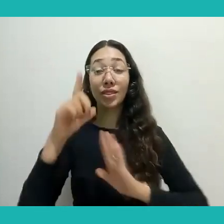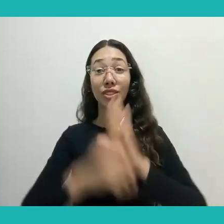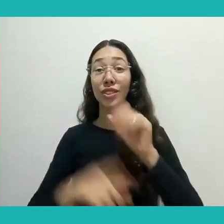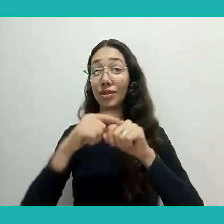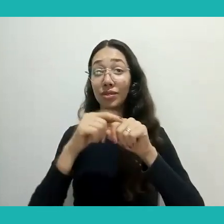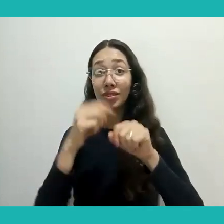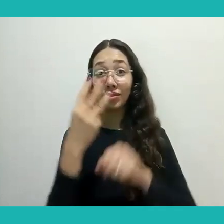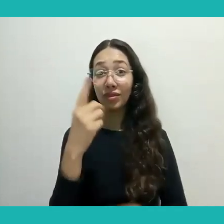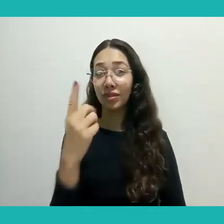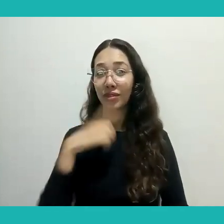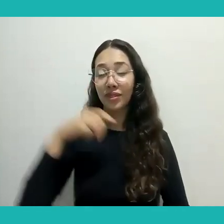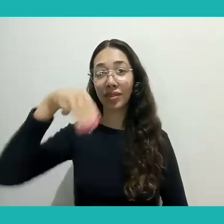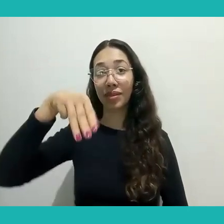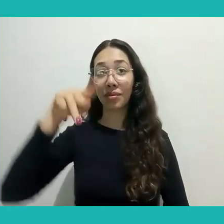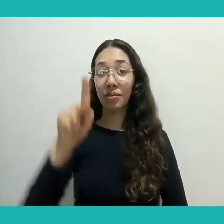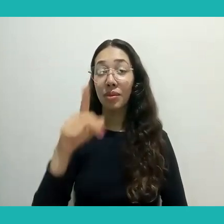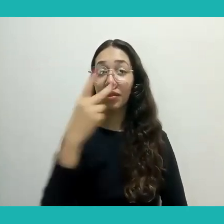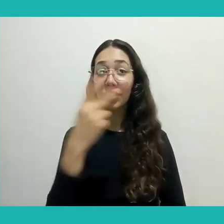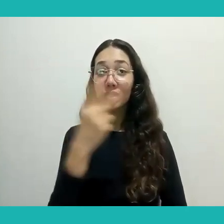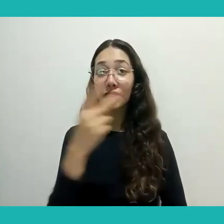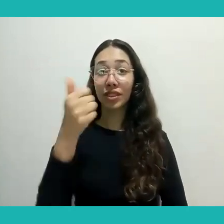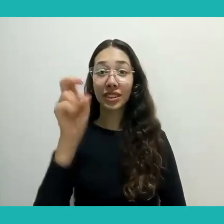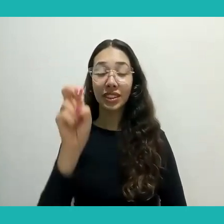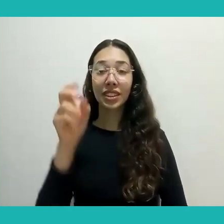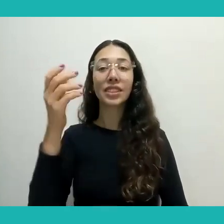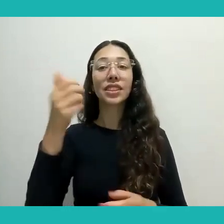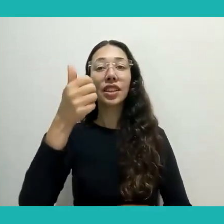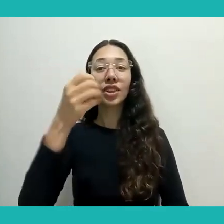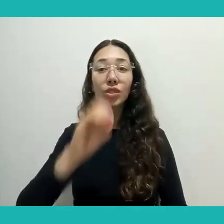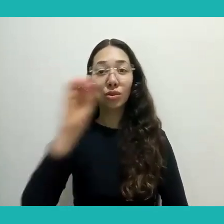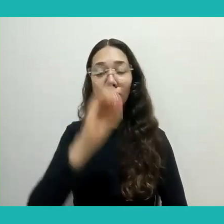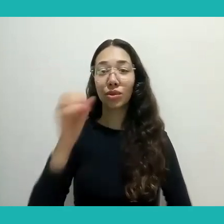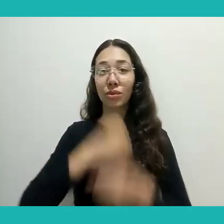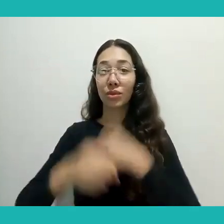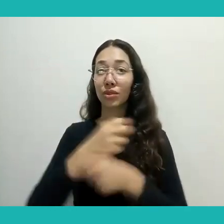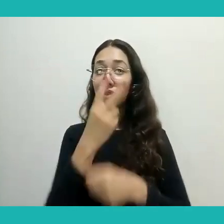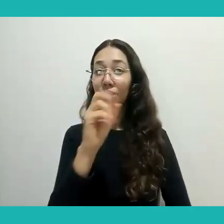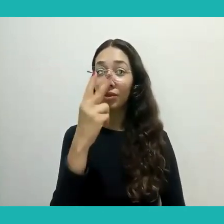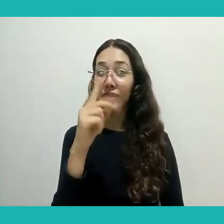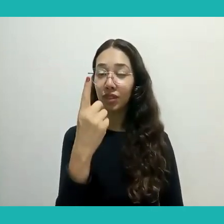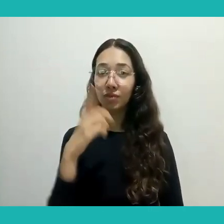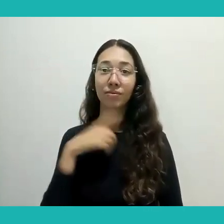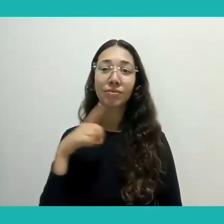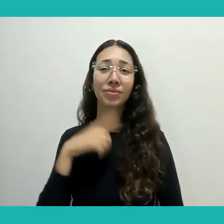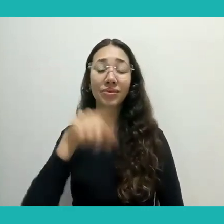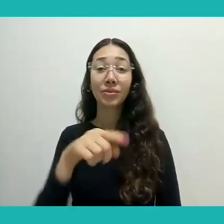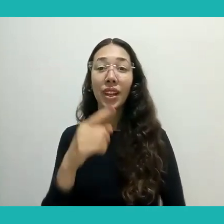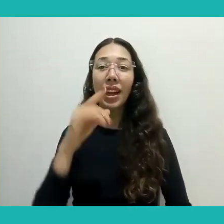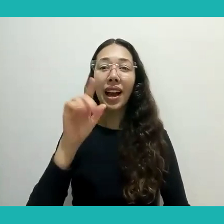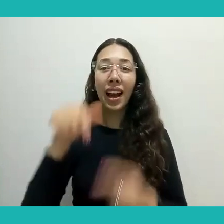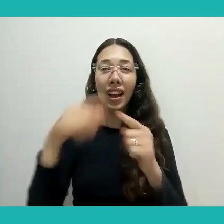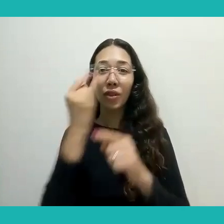31 da MP 22.1510 de 2001. Essa alíquota especial de 1,5%, ela